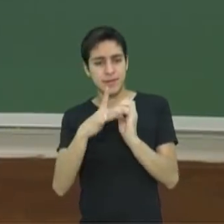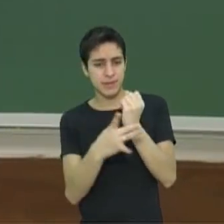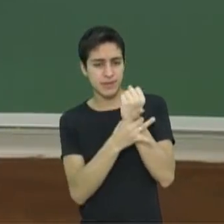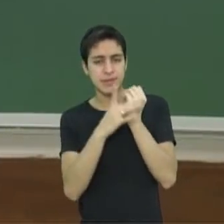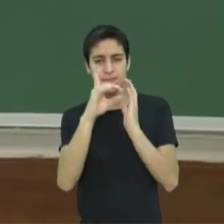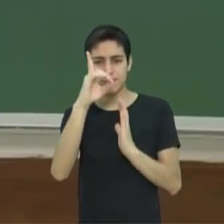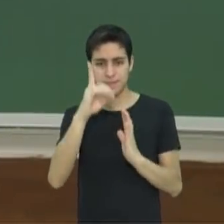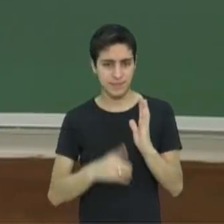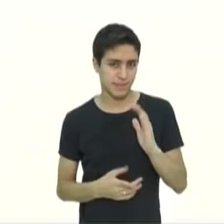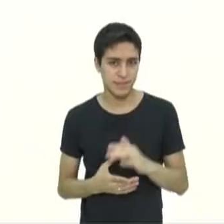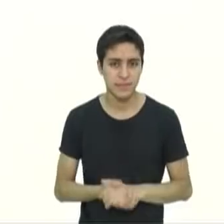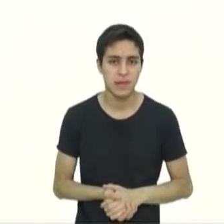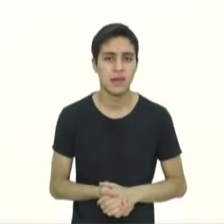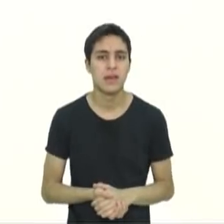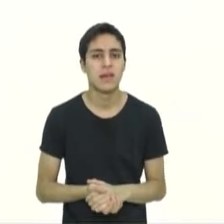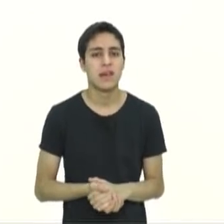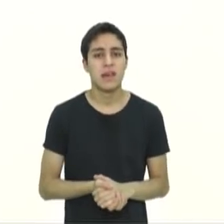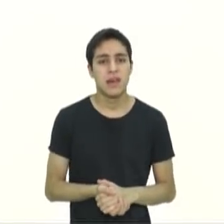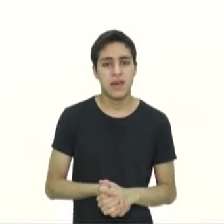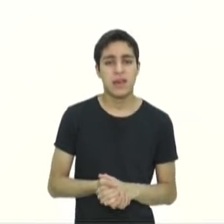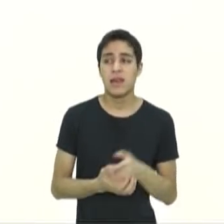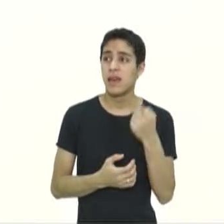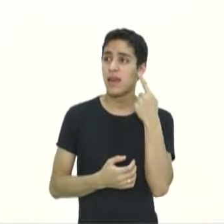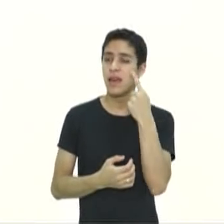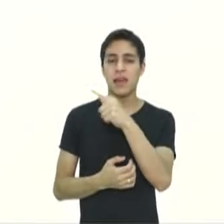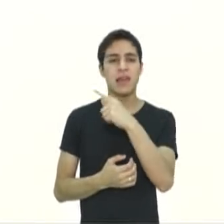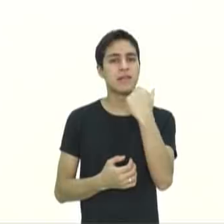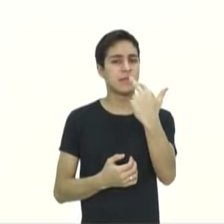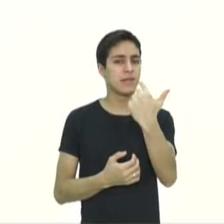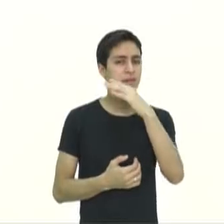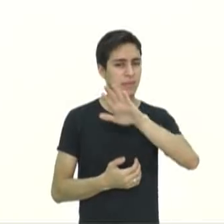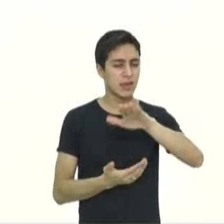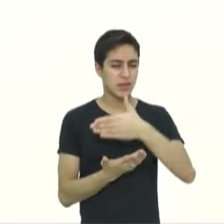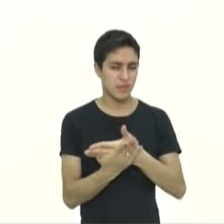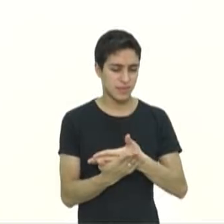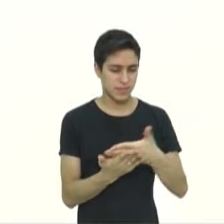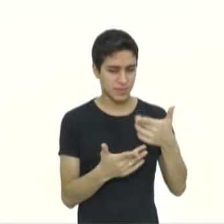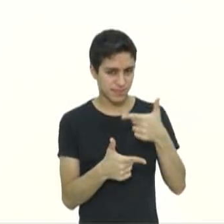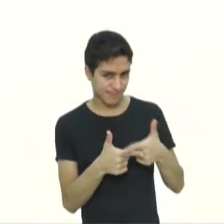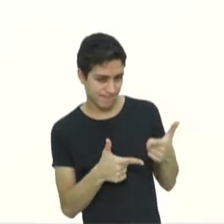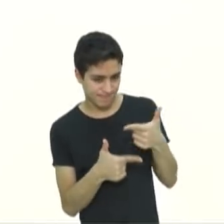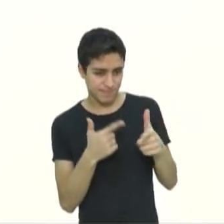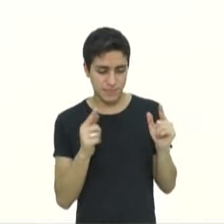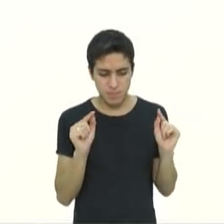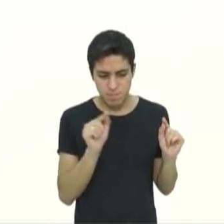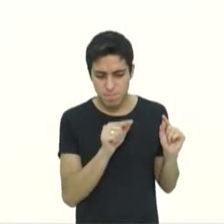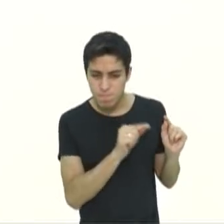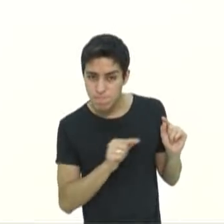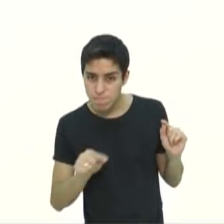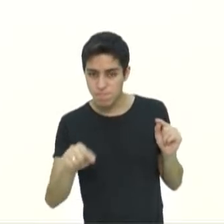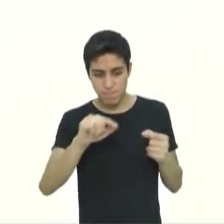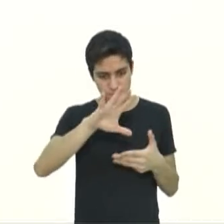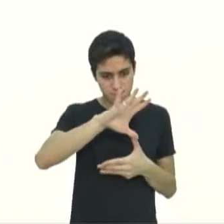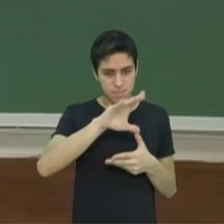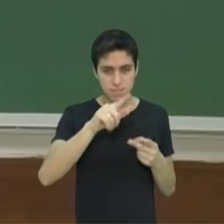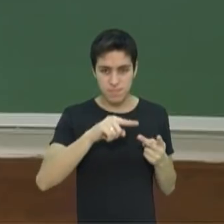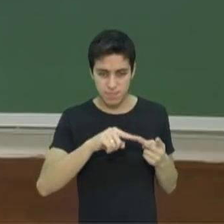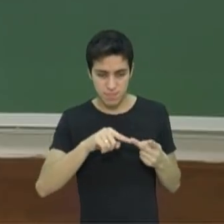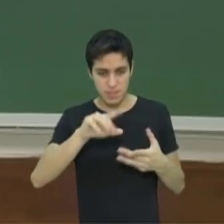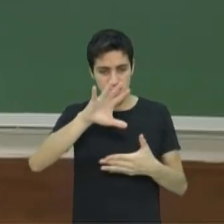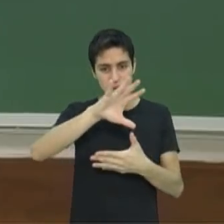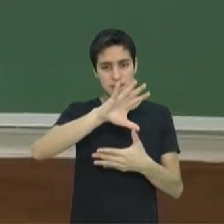Tá? Então, esse aí vai ser uma grande novidade, só que você vai ter alguns problemas. Outras partes da América espanhola,